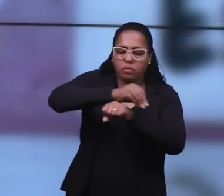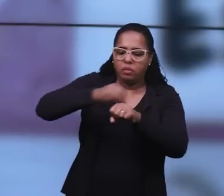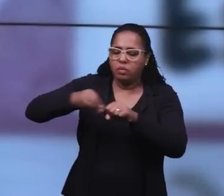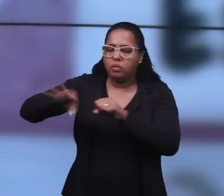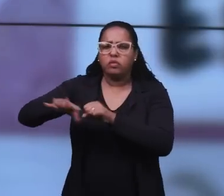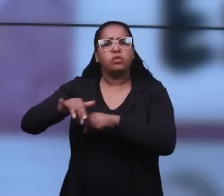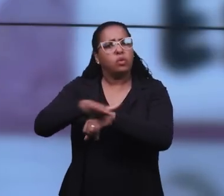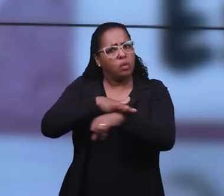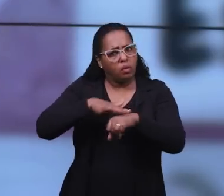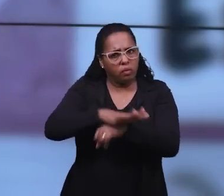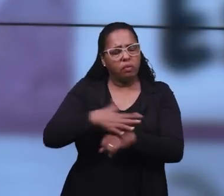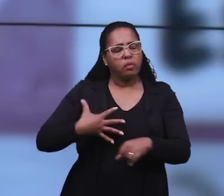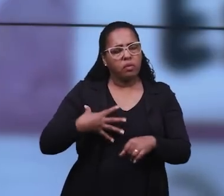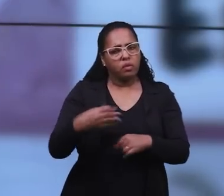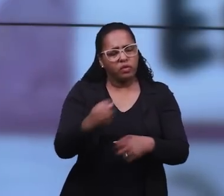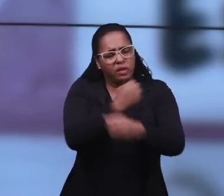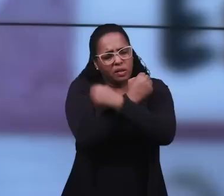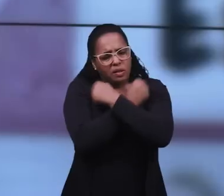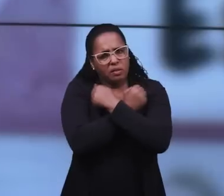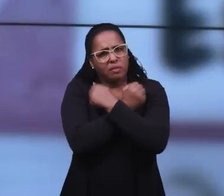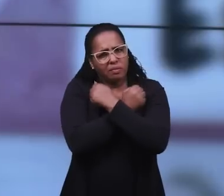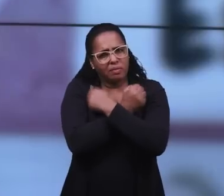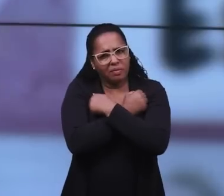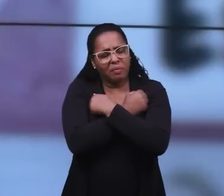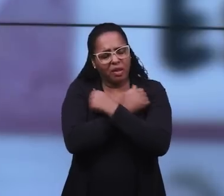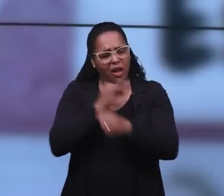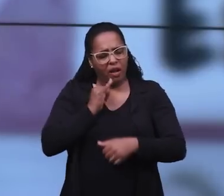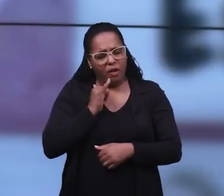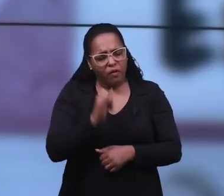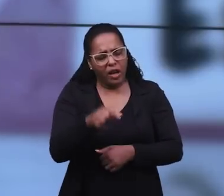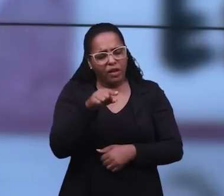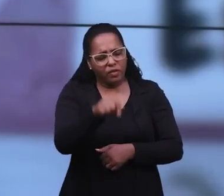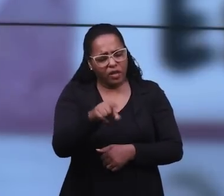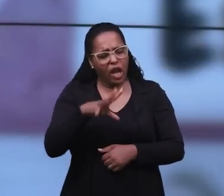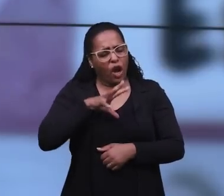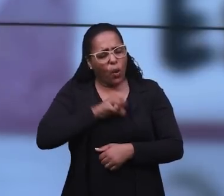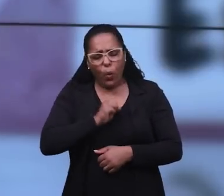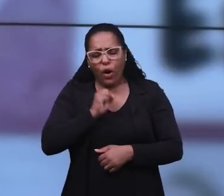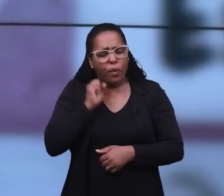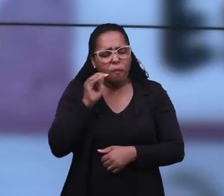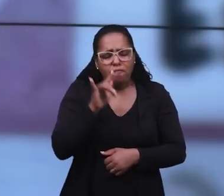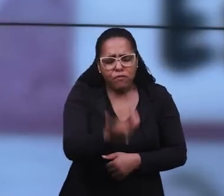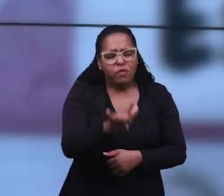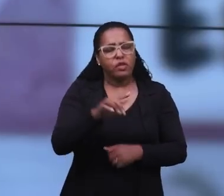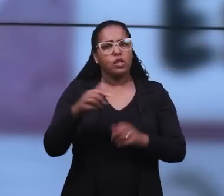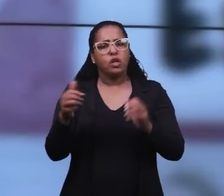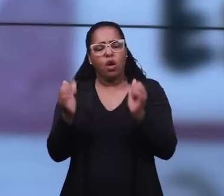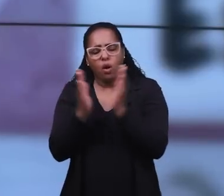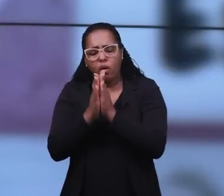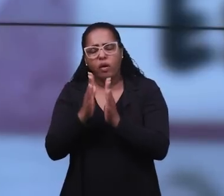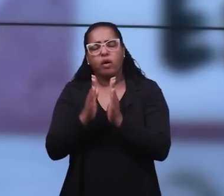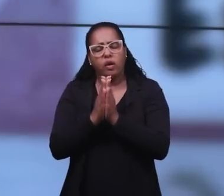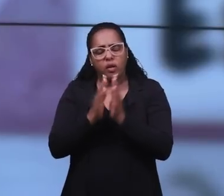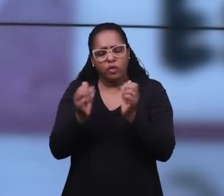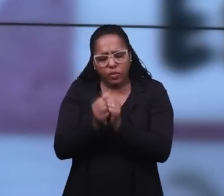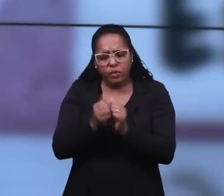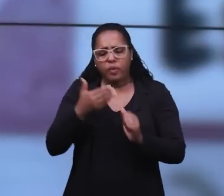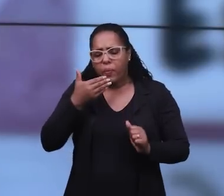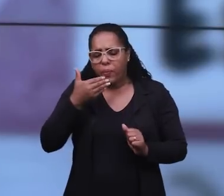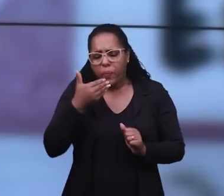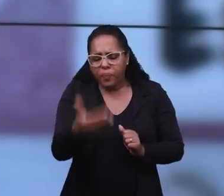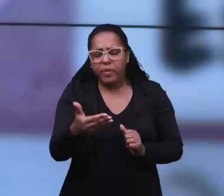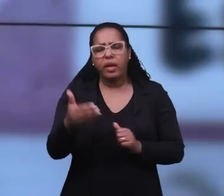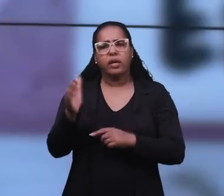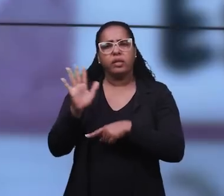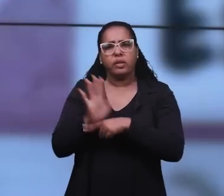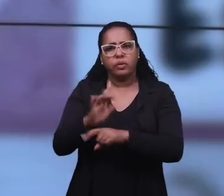nessa mediação. Conversem com seus filhos, abracem, diga o quanto eles são amados por vocês, orem juntos,